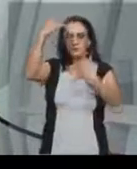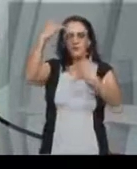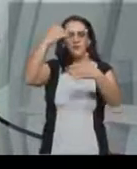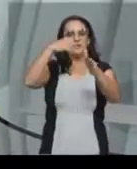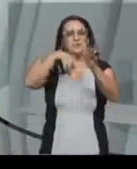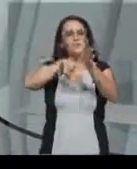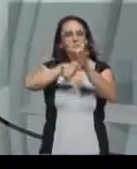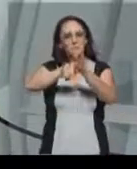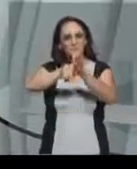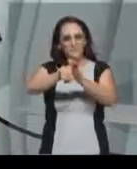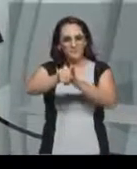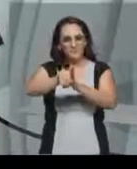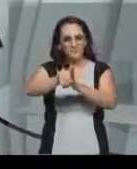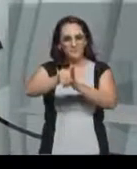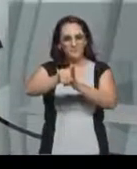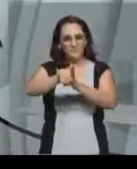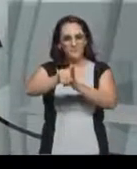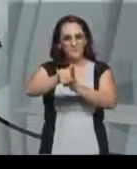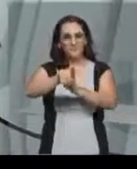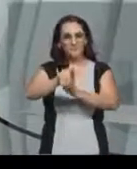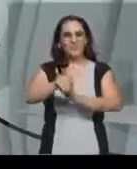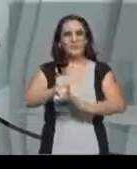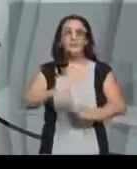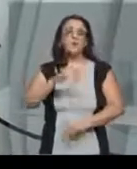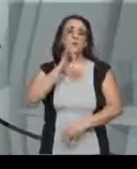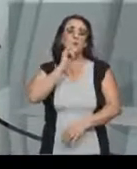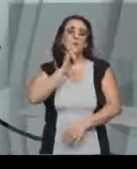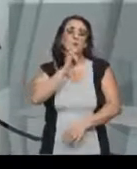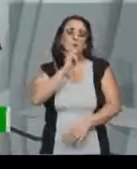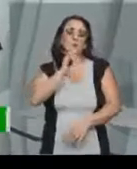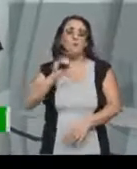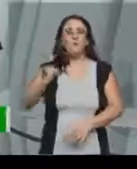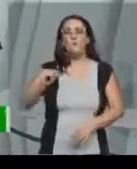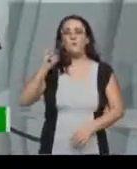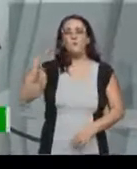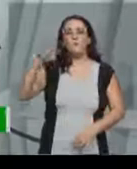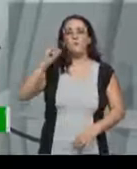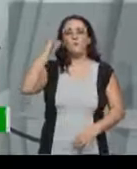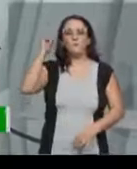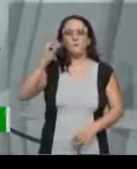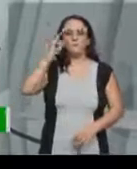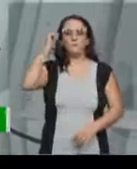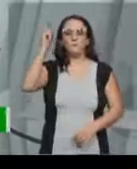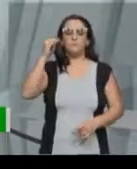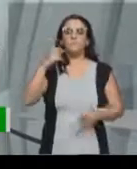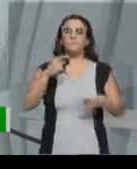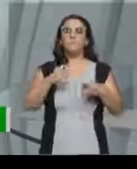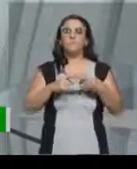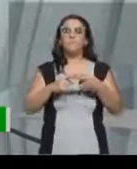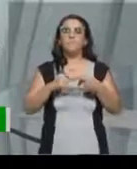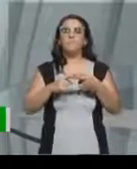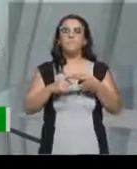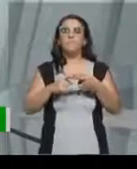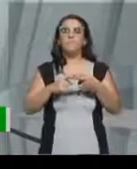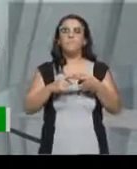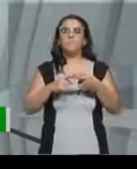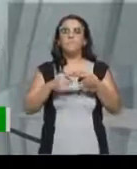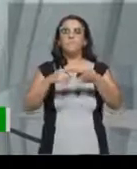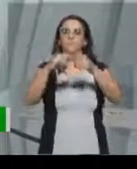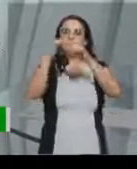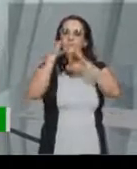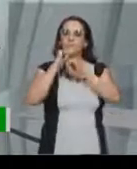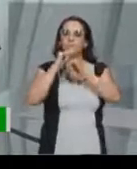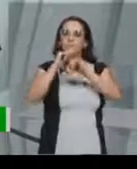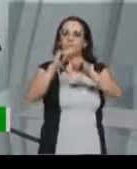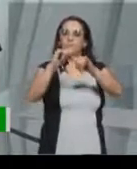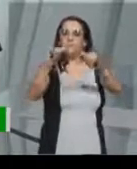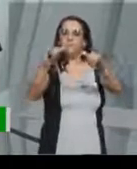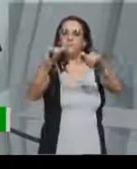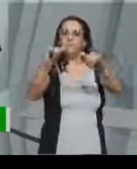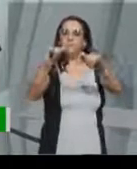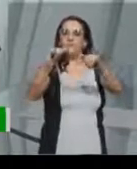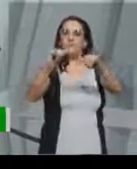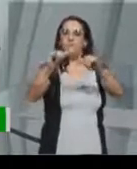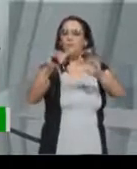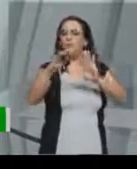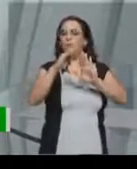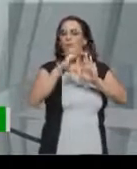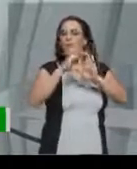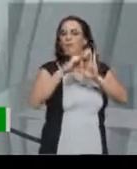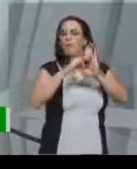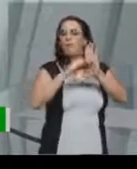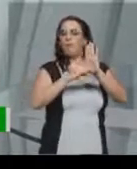pergunta. Olha, a notícia é importante porque ela vai informar sobre fatos